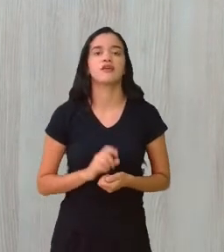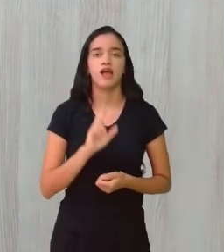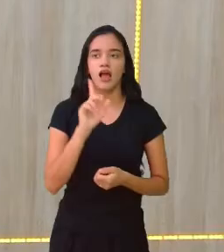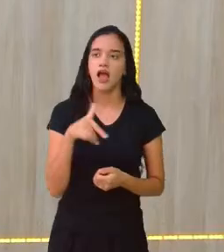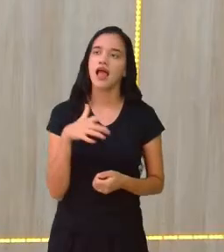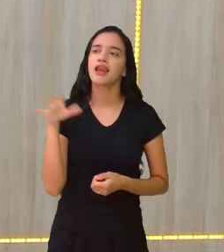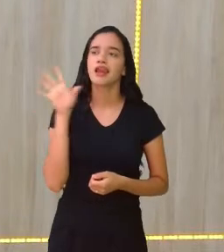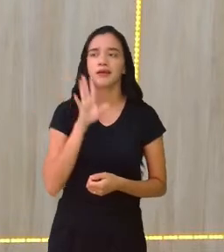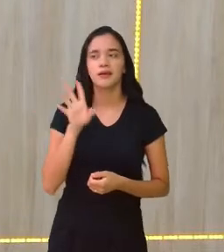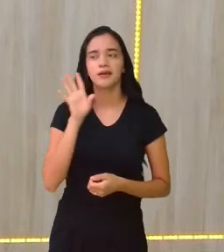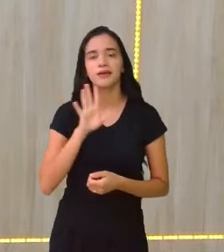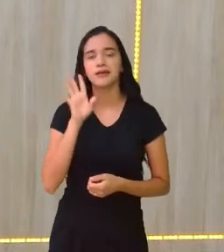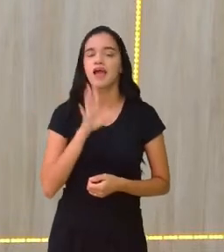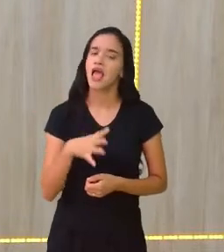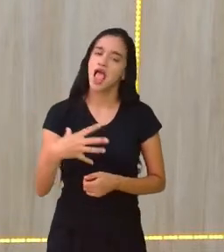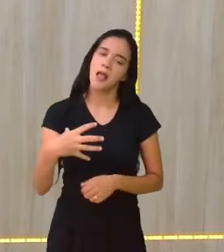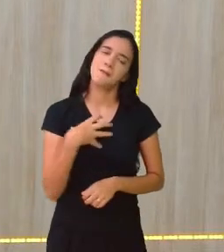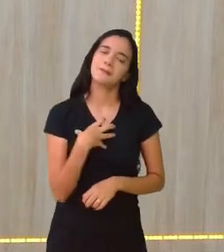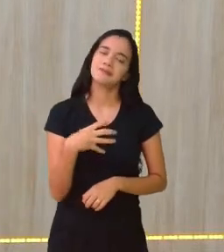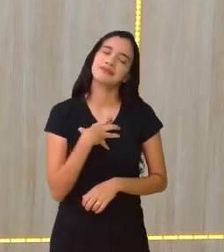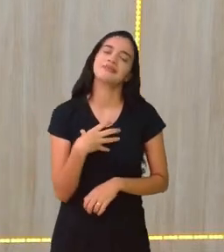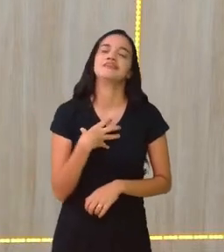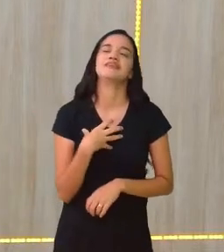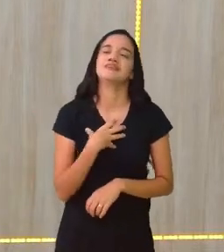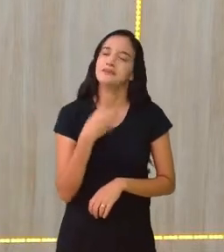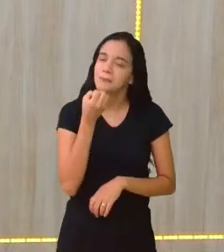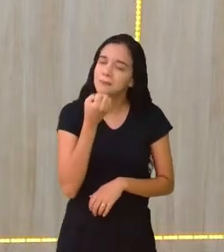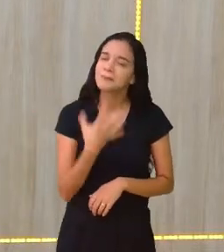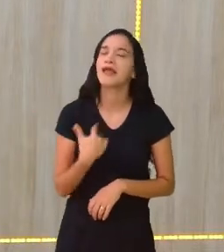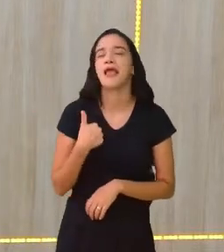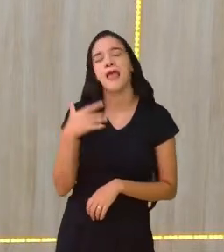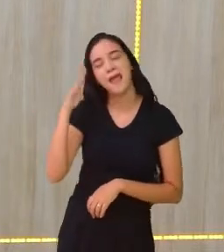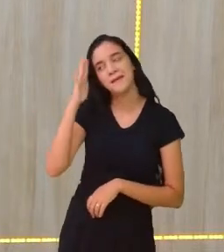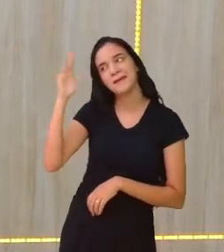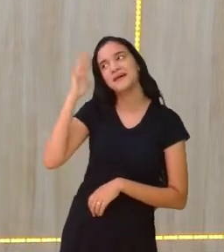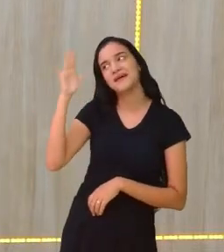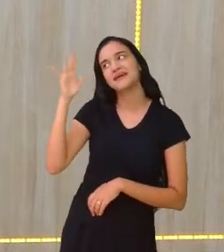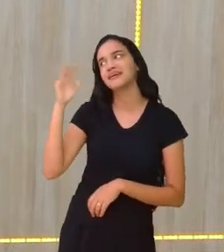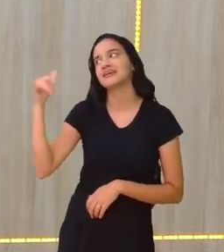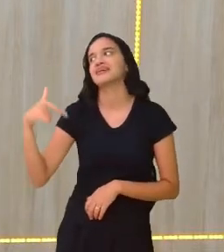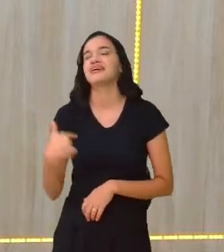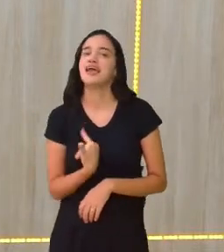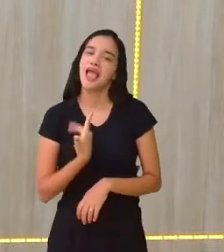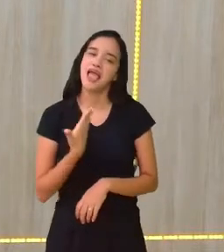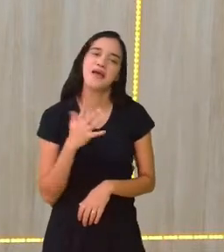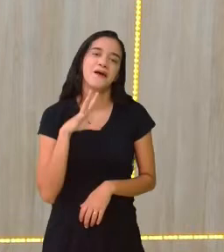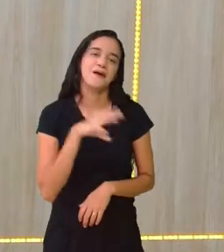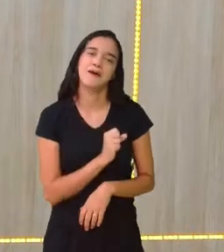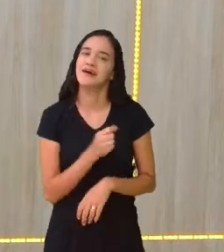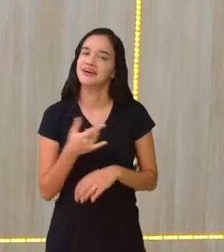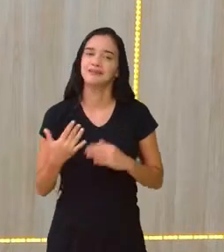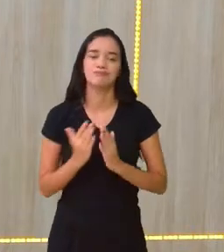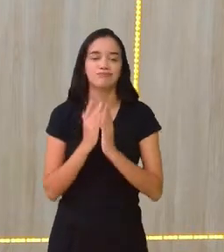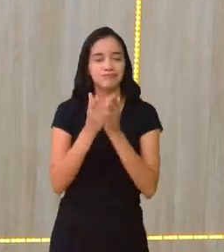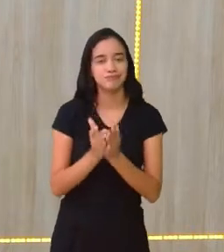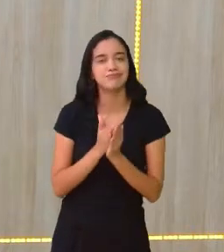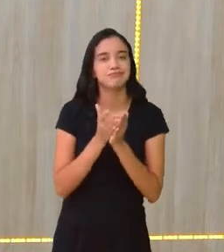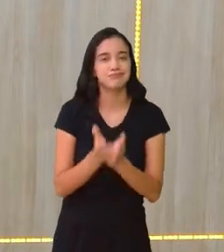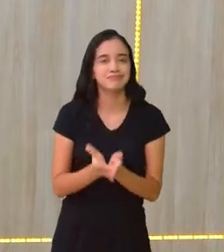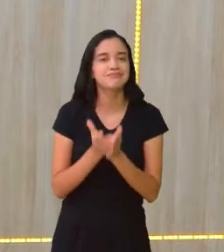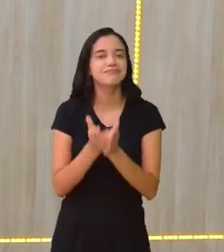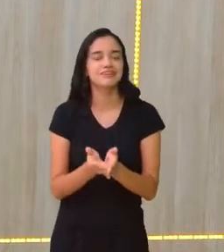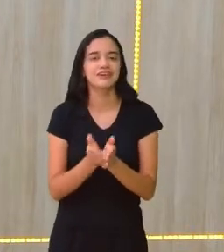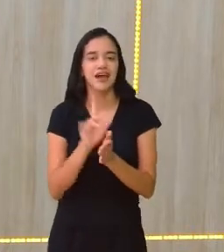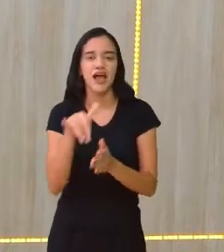bem legal, assim, eu me sentia muito bem. Eu imagino, viu? Porque eu adoro andar naqueles barquinhos e tudo mais, eu acho que seria